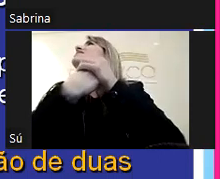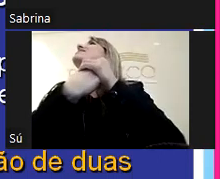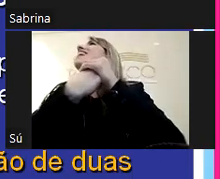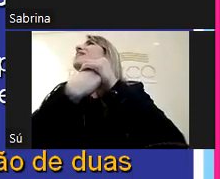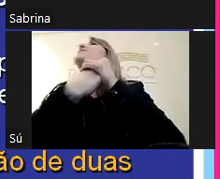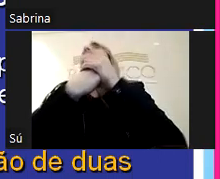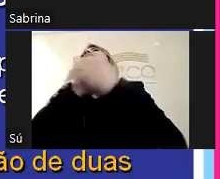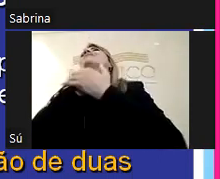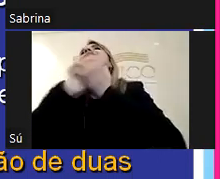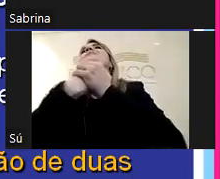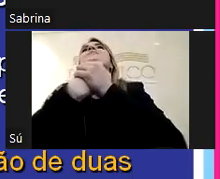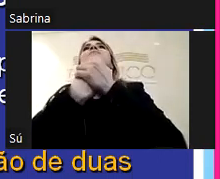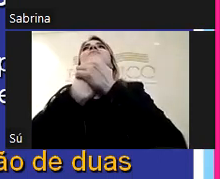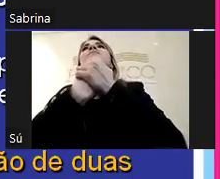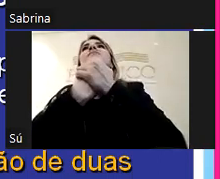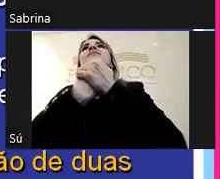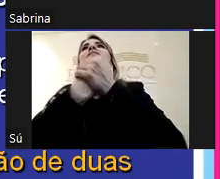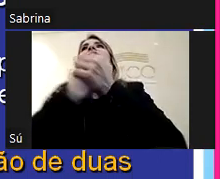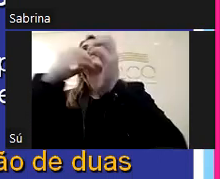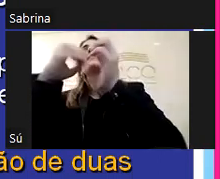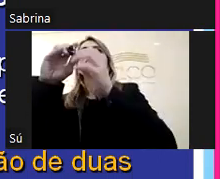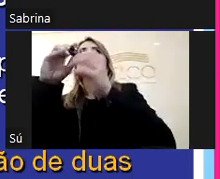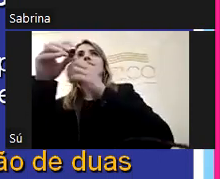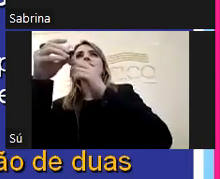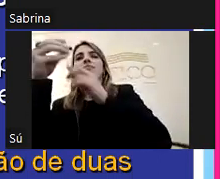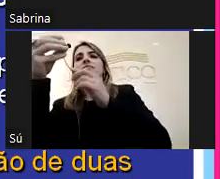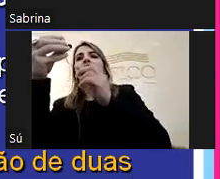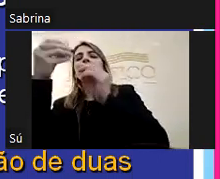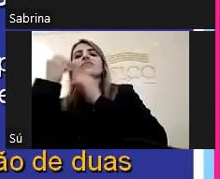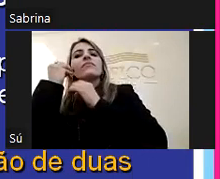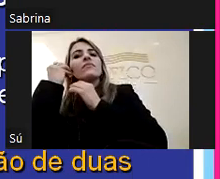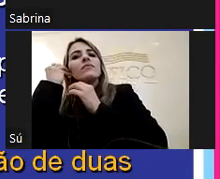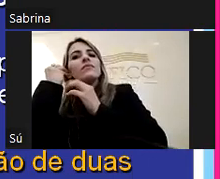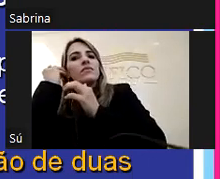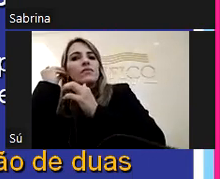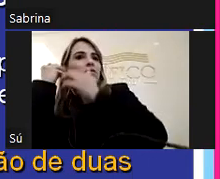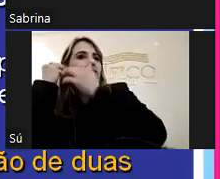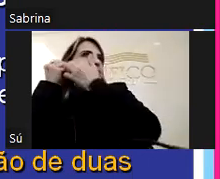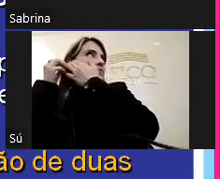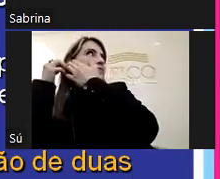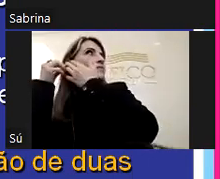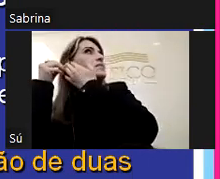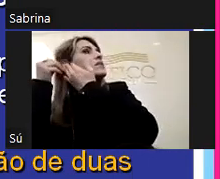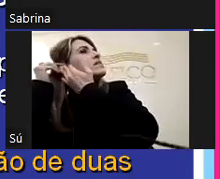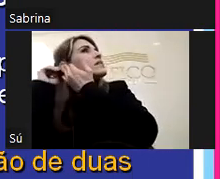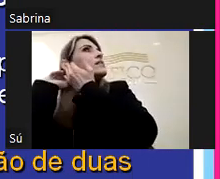Euforia que vem da ação de 2 substâncias produzidas pelo cérebro, novamente a serotonina e a